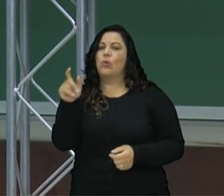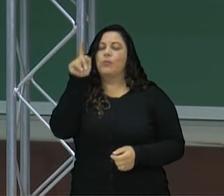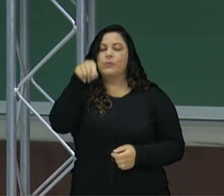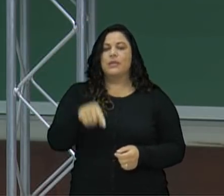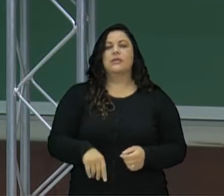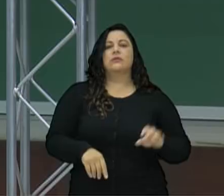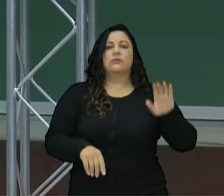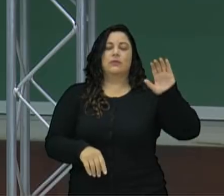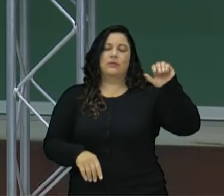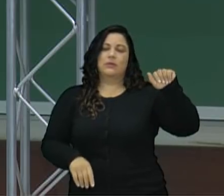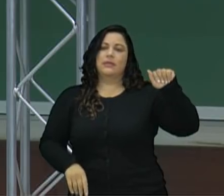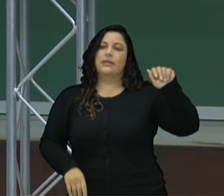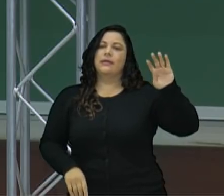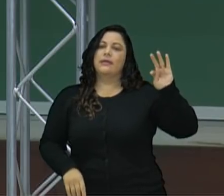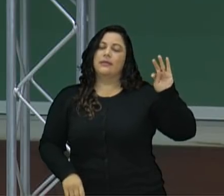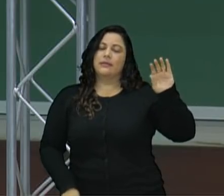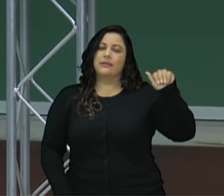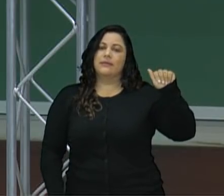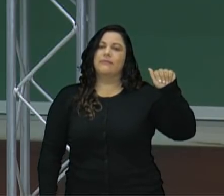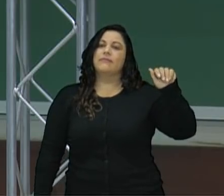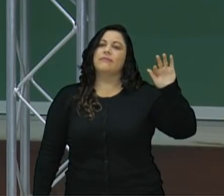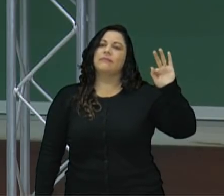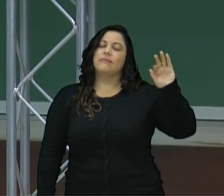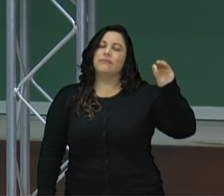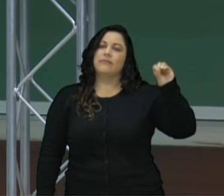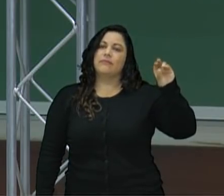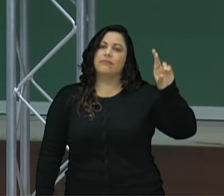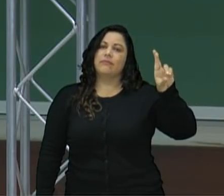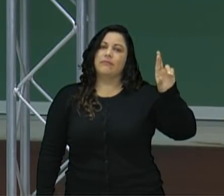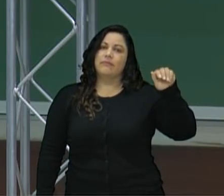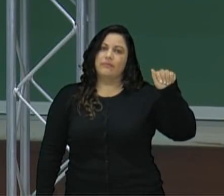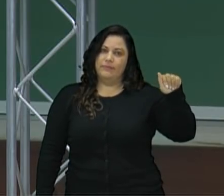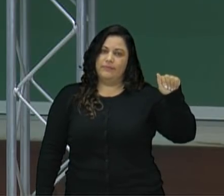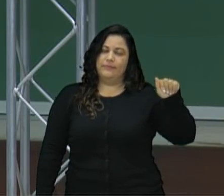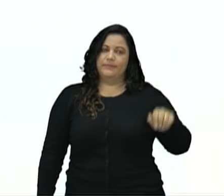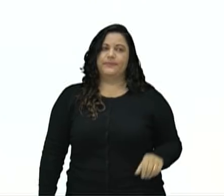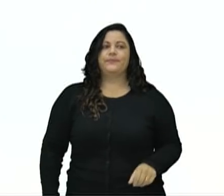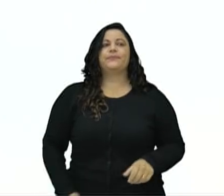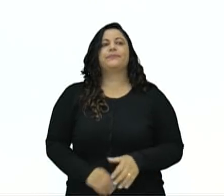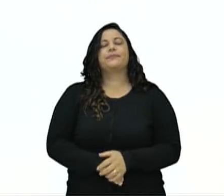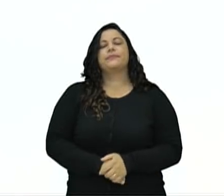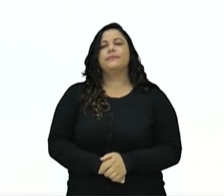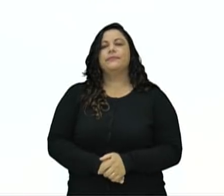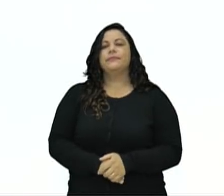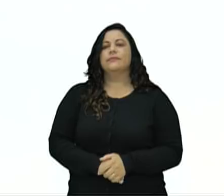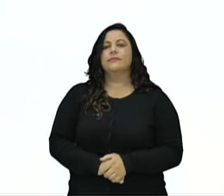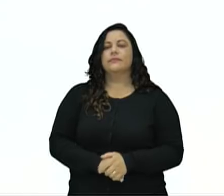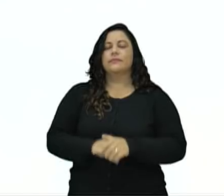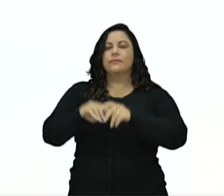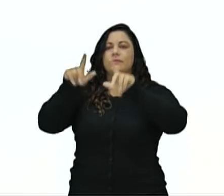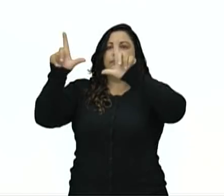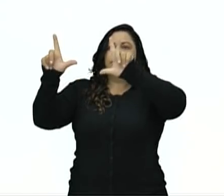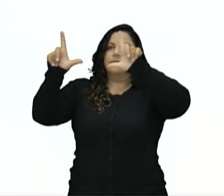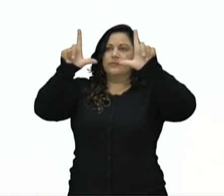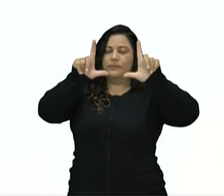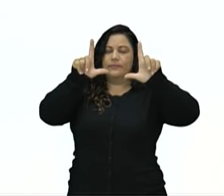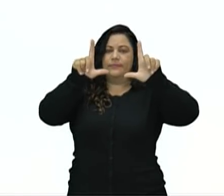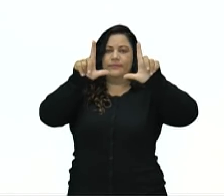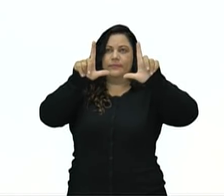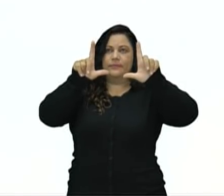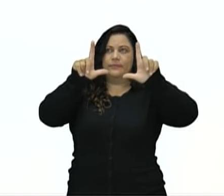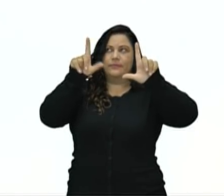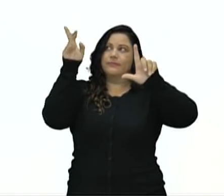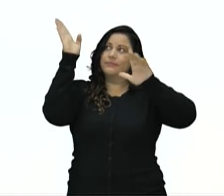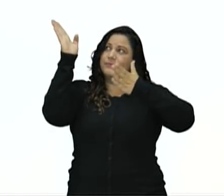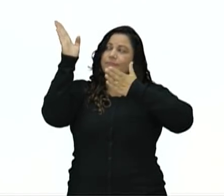né, o referente vem depois, ok? Aqui a gente tem mais um slide que traz uma definição de anáfora. Observem